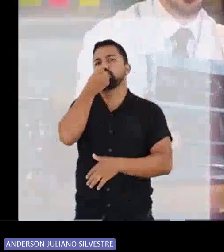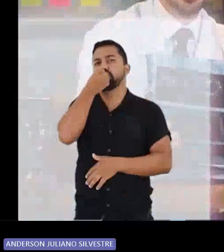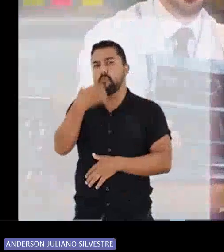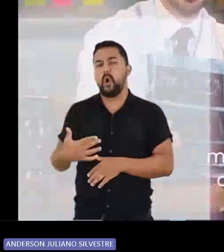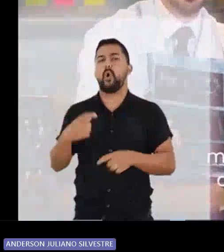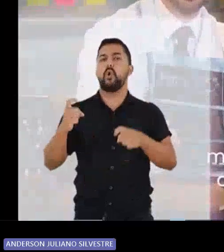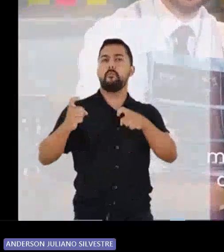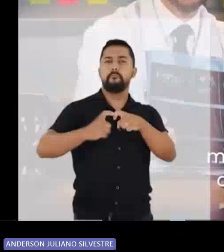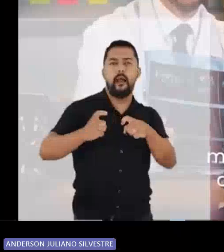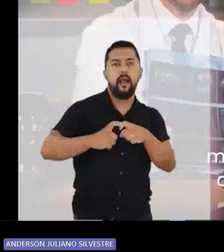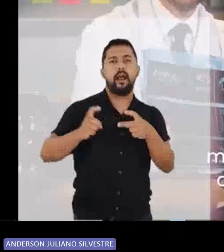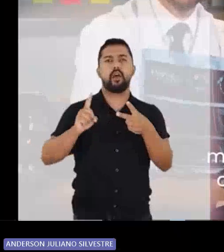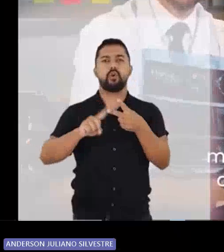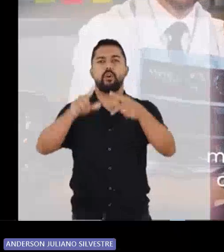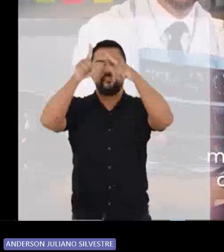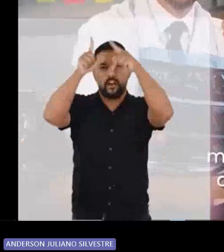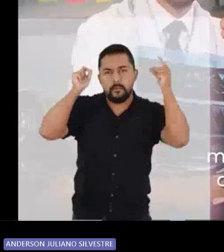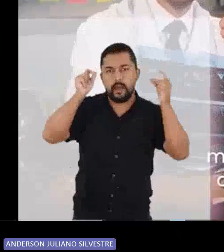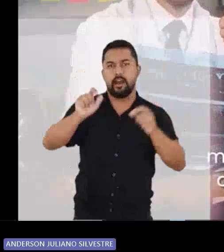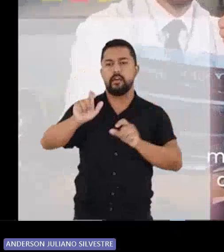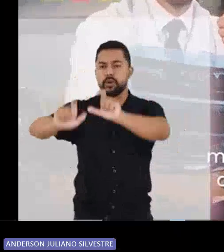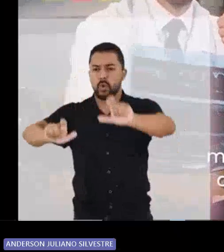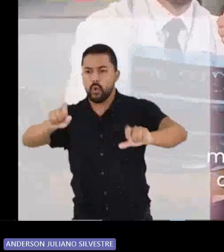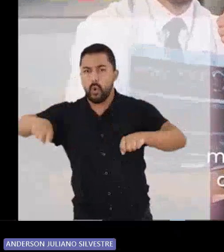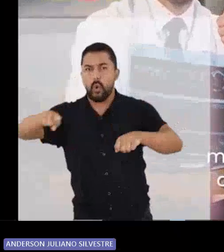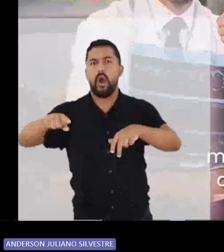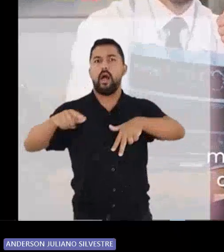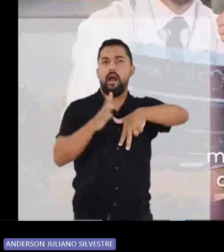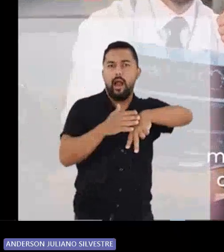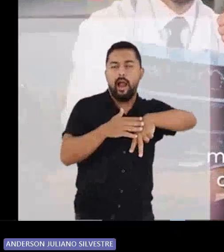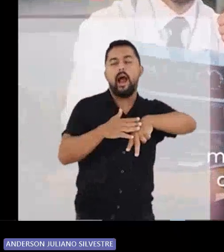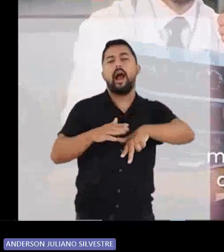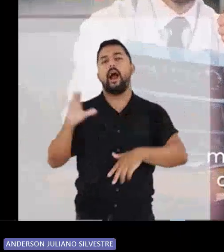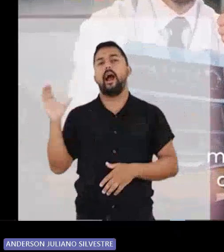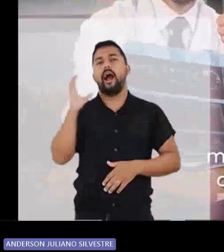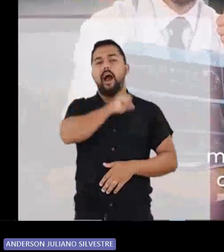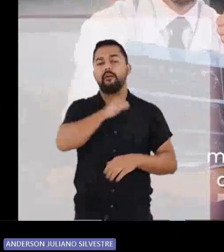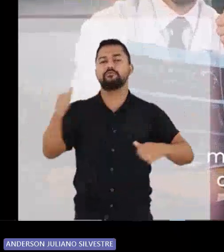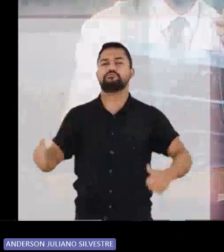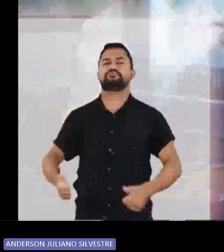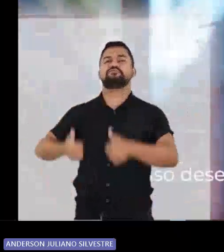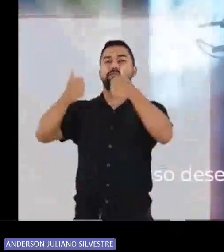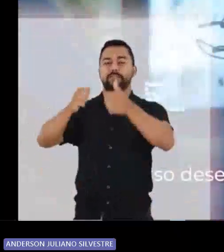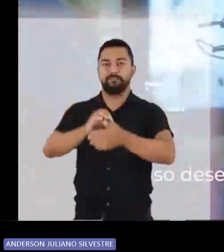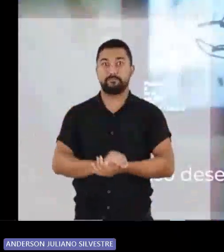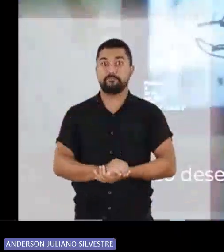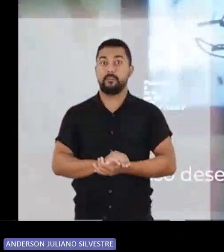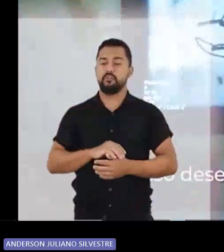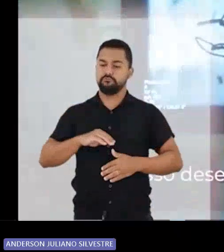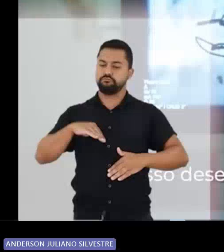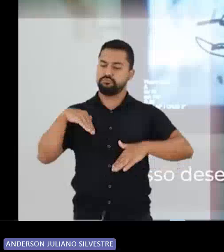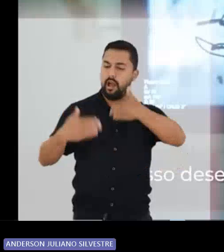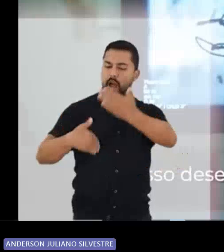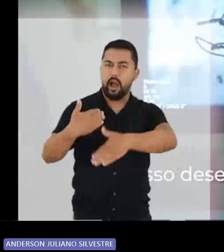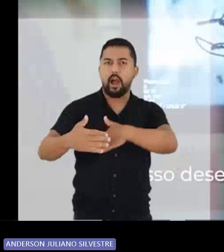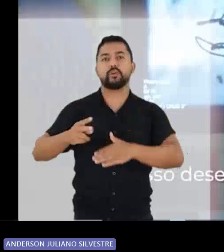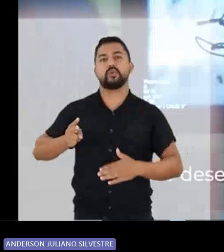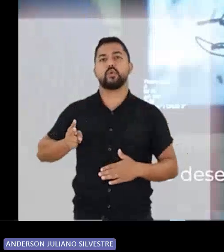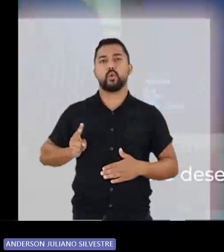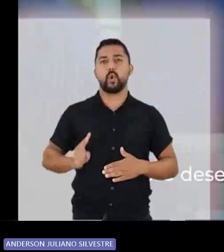a todos, médicos, enfermeiros e pacientes que se recuperam mais rápido. Nosso